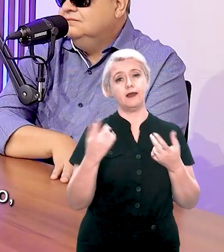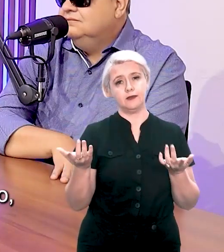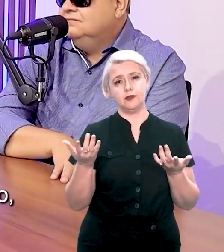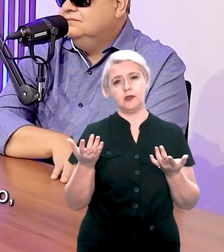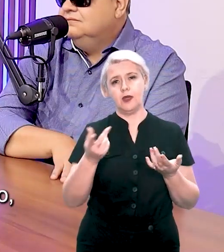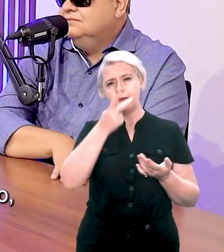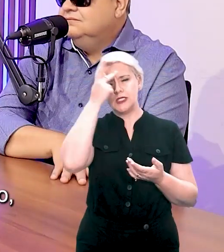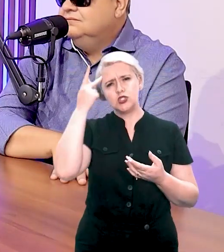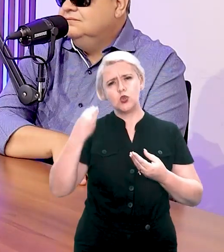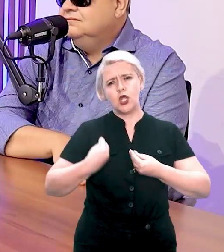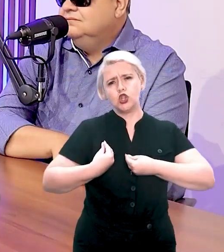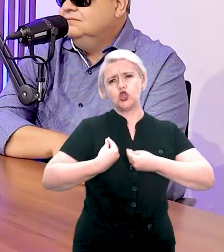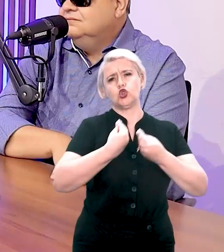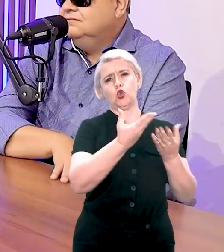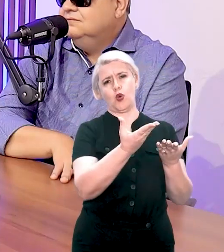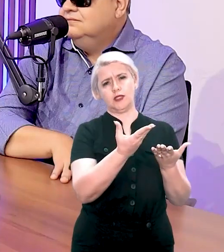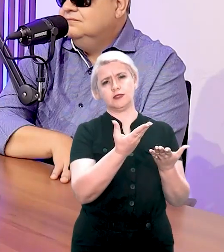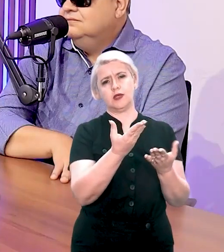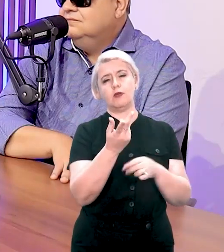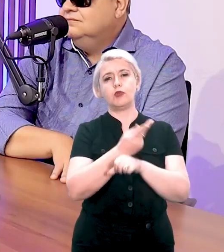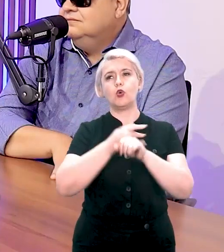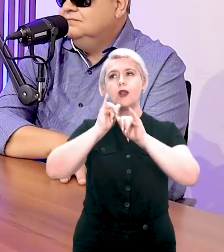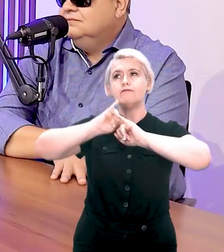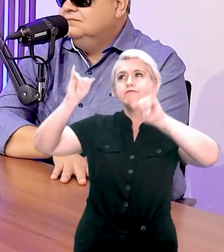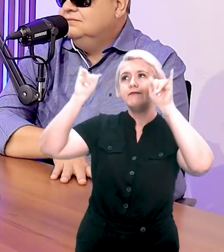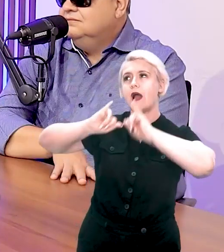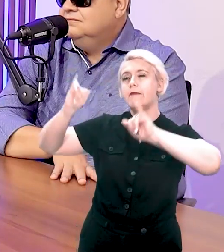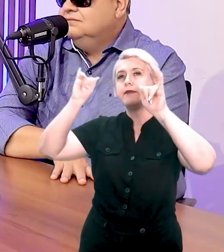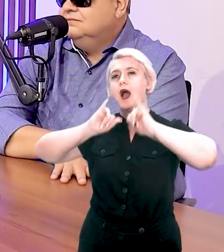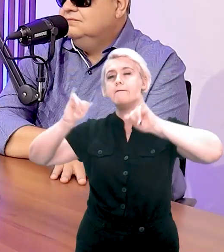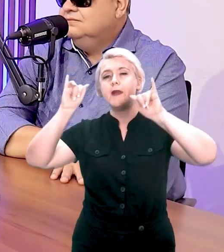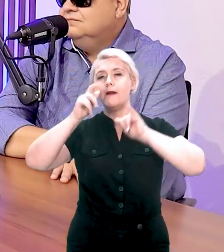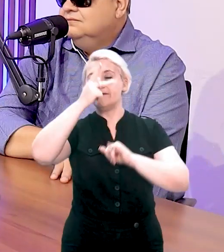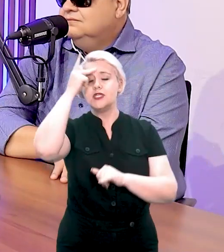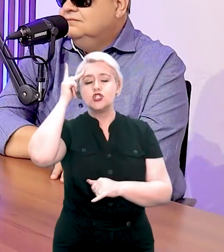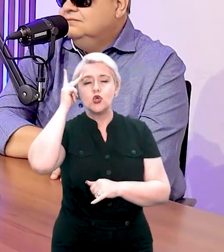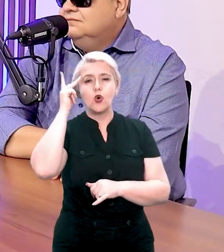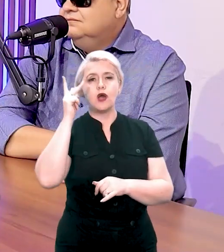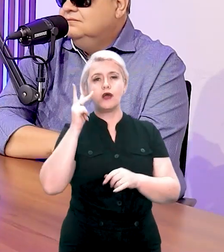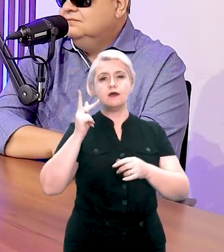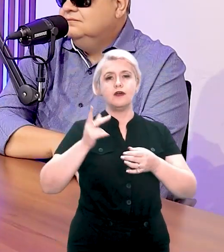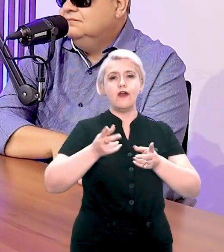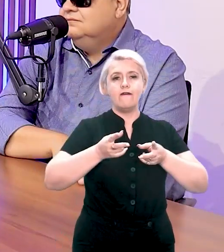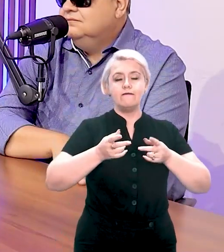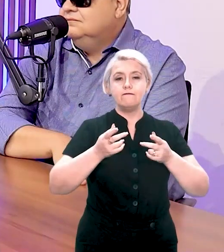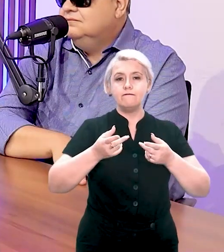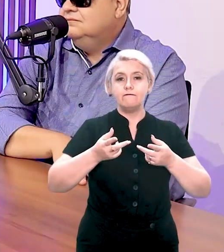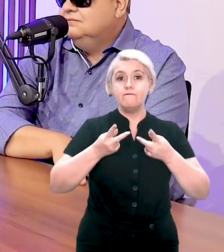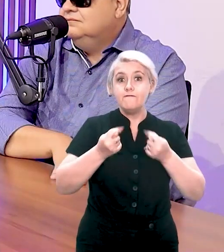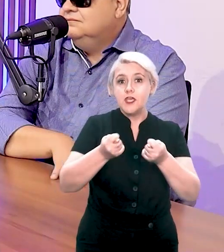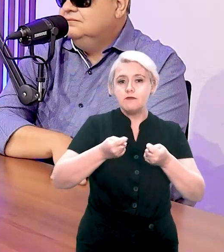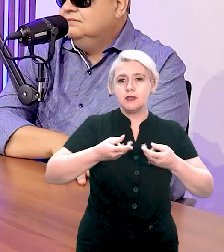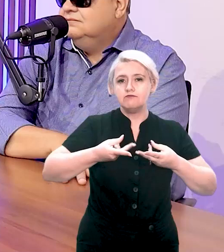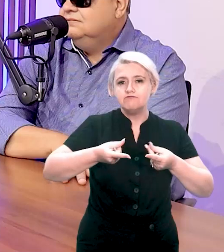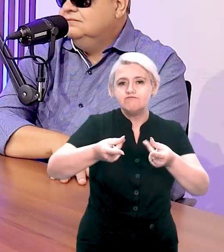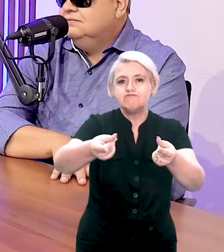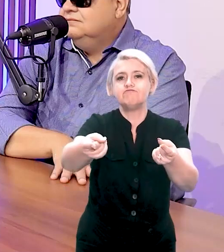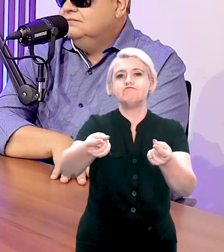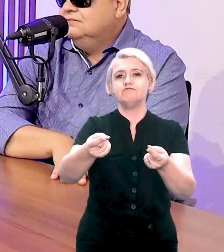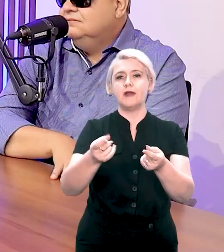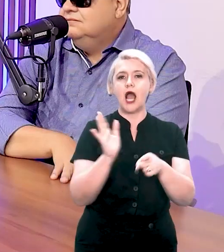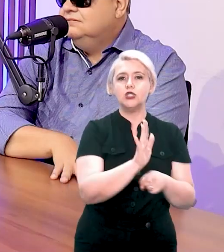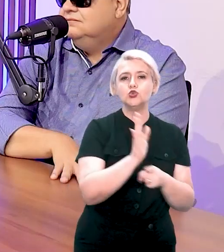são doadores, que a gente procura fazer campanhas de fidelização para que eles permaneçam. No momento que tu tens